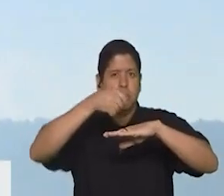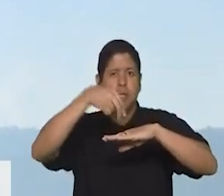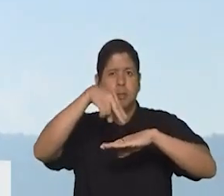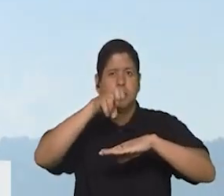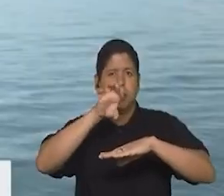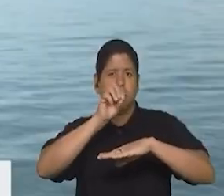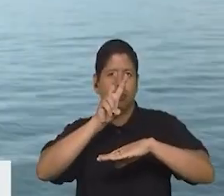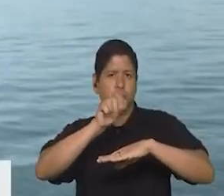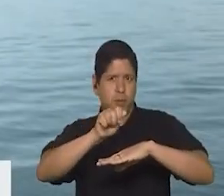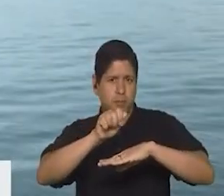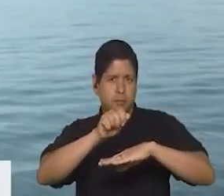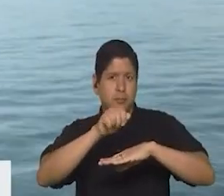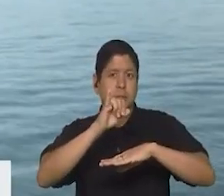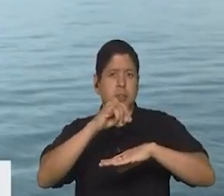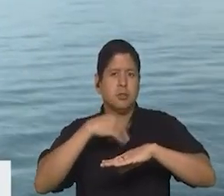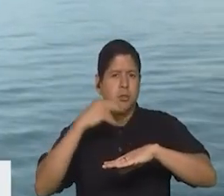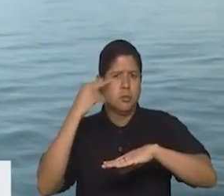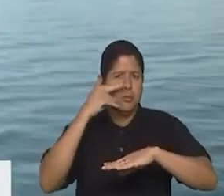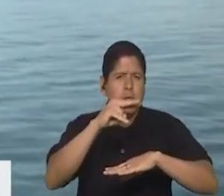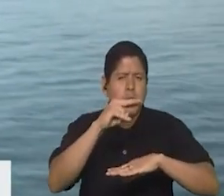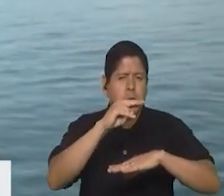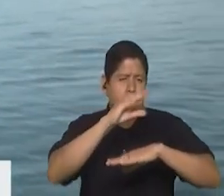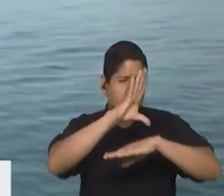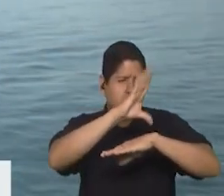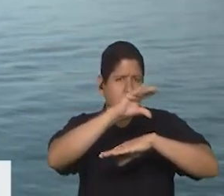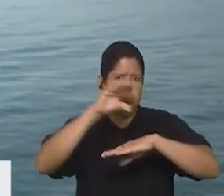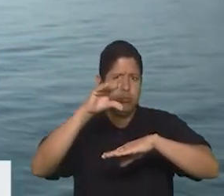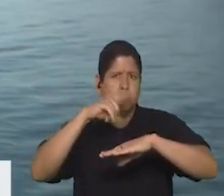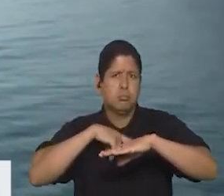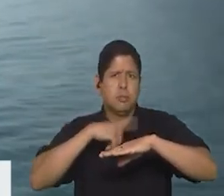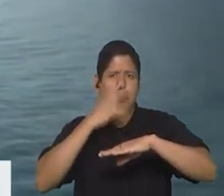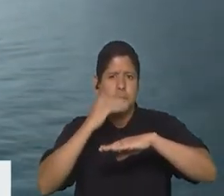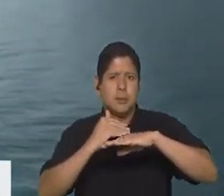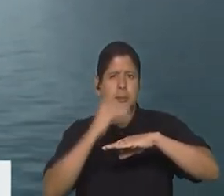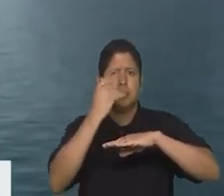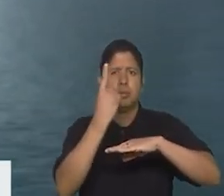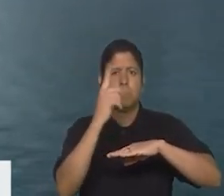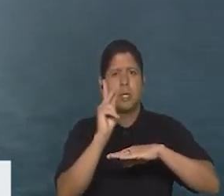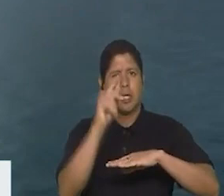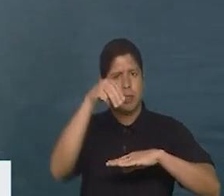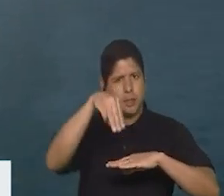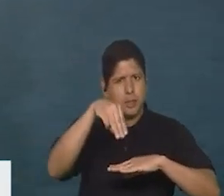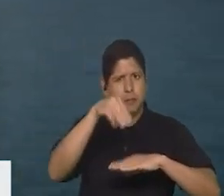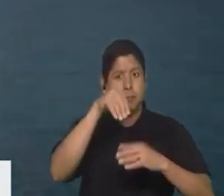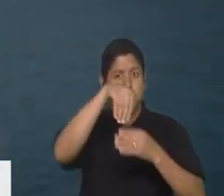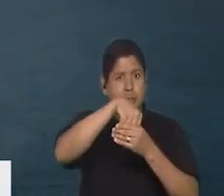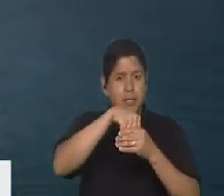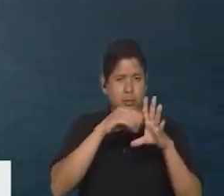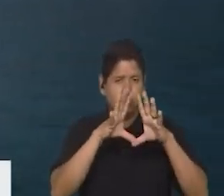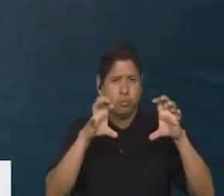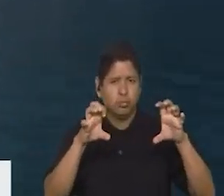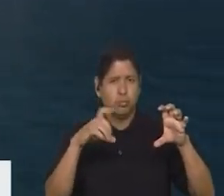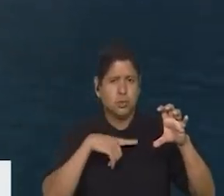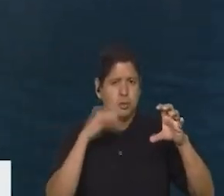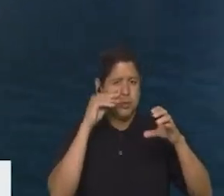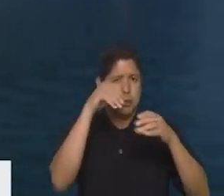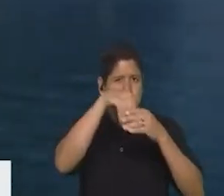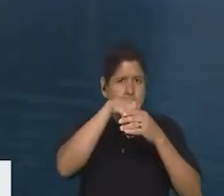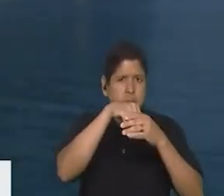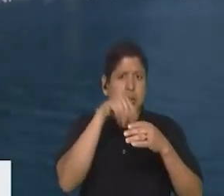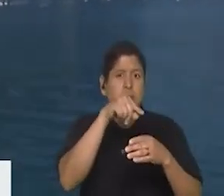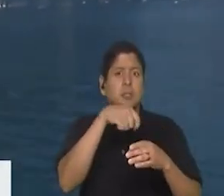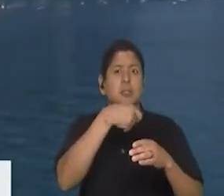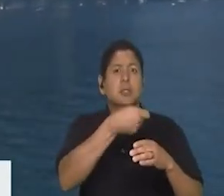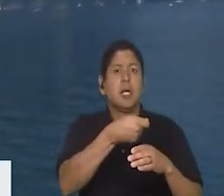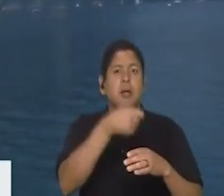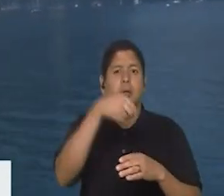névoa. Quando a gente consegue enxergar acima de 1 quilômetro, dentro dessa nuvem, dentro dessa névoa, a gente